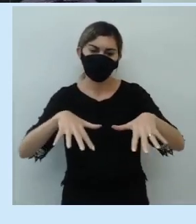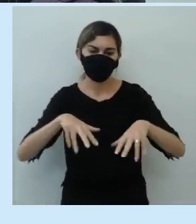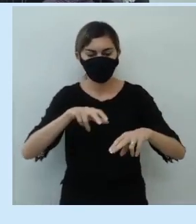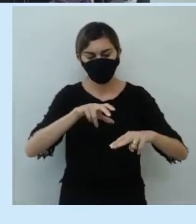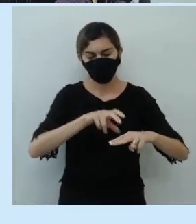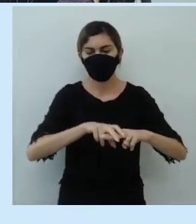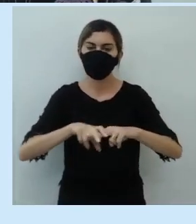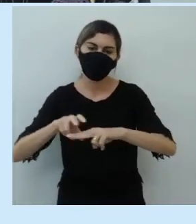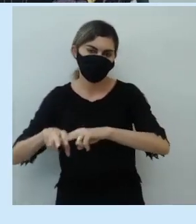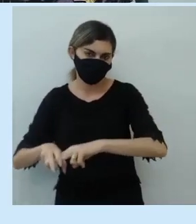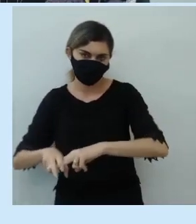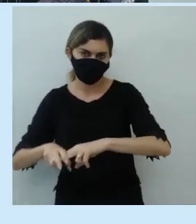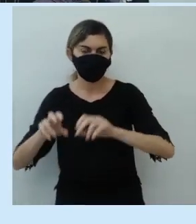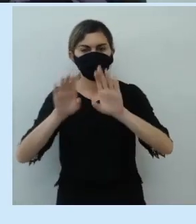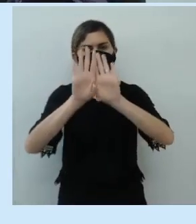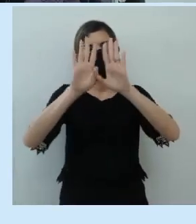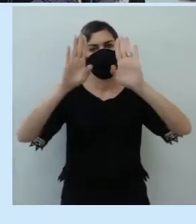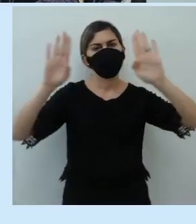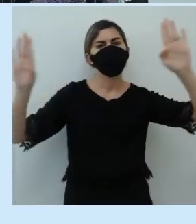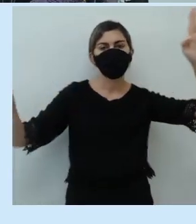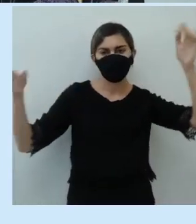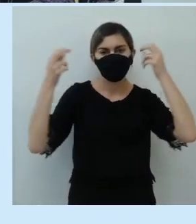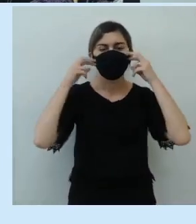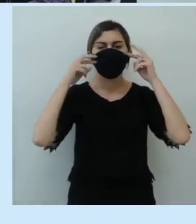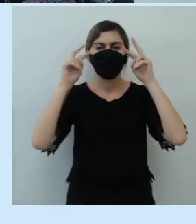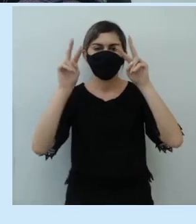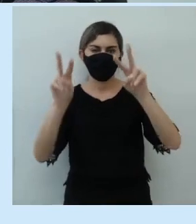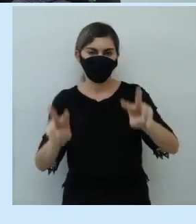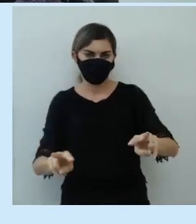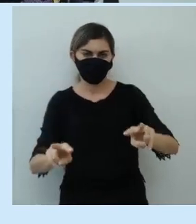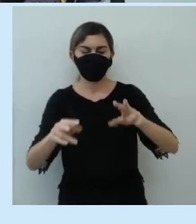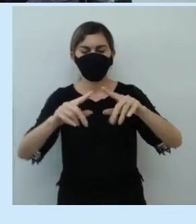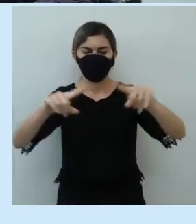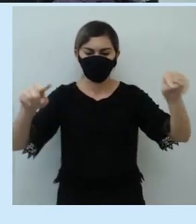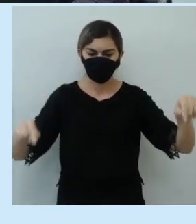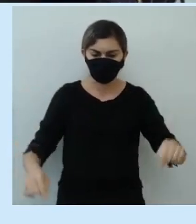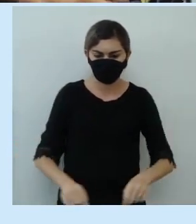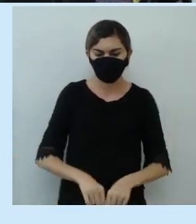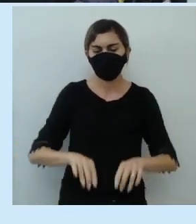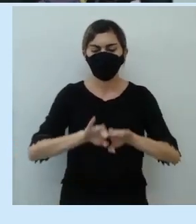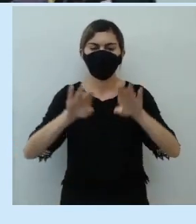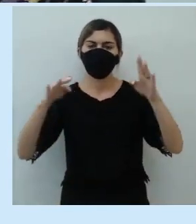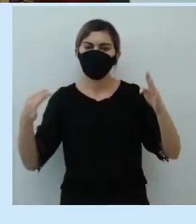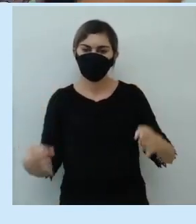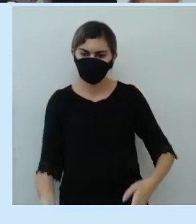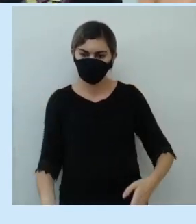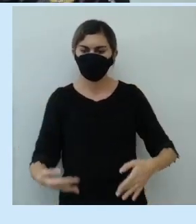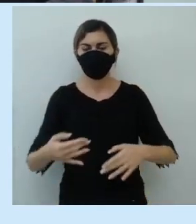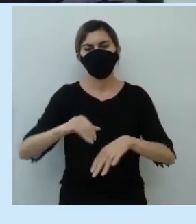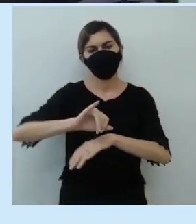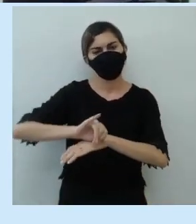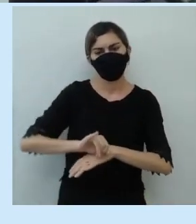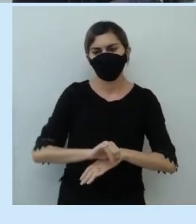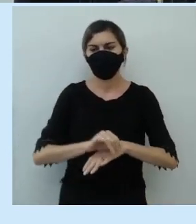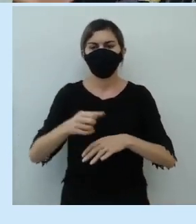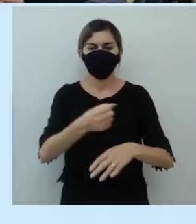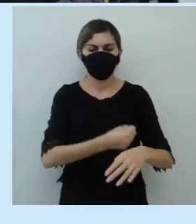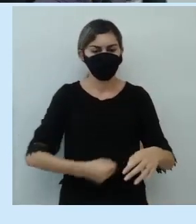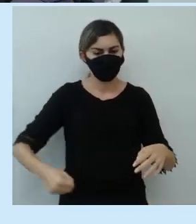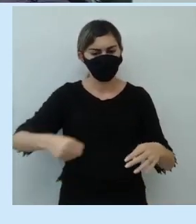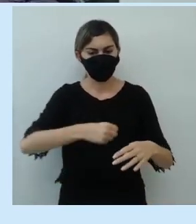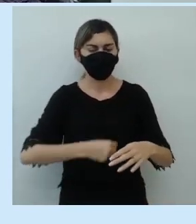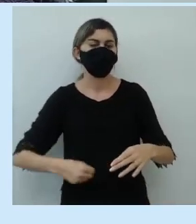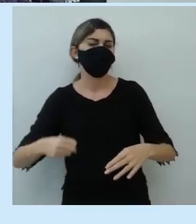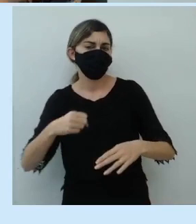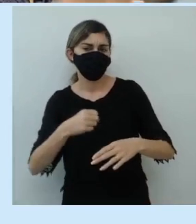quando a cortina abrisse, eu estaria vendo isso aí. A sala, o rack, o rádio moderno, a cozinha de